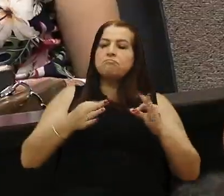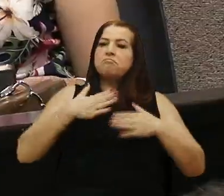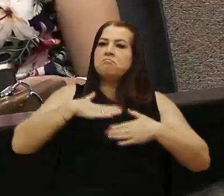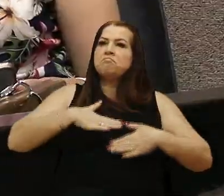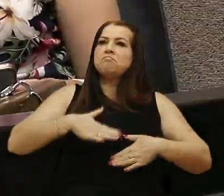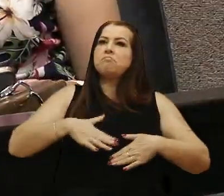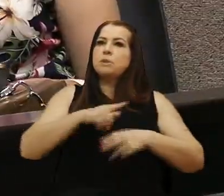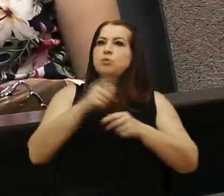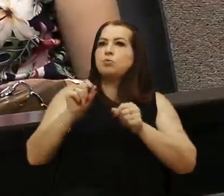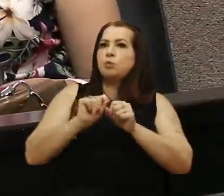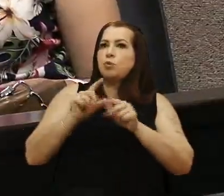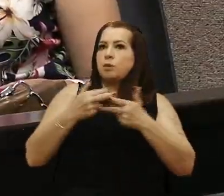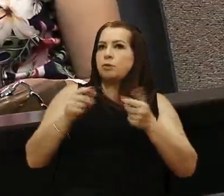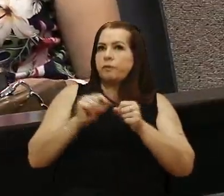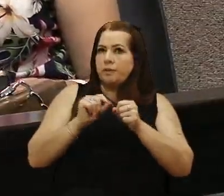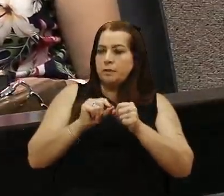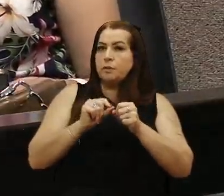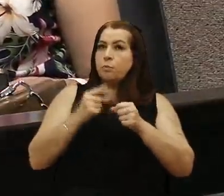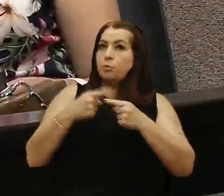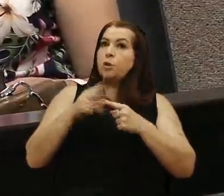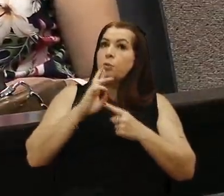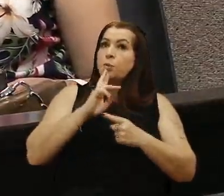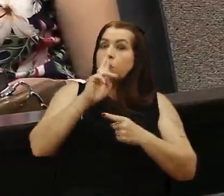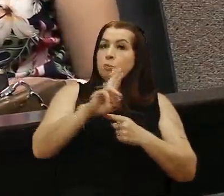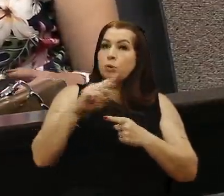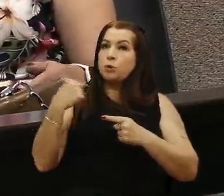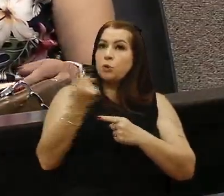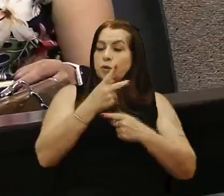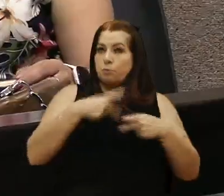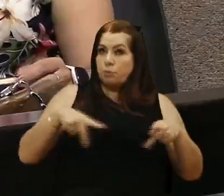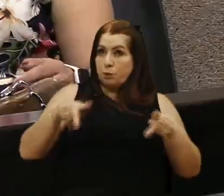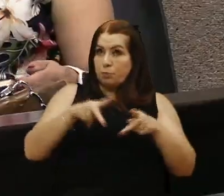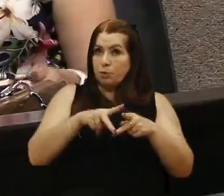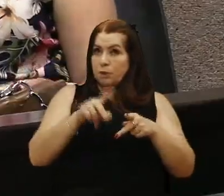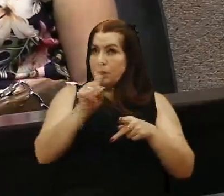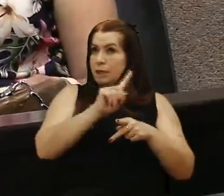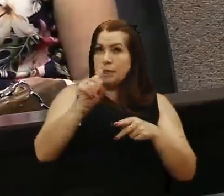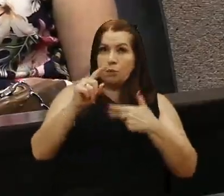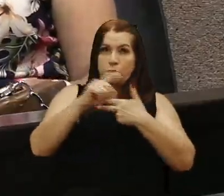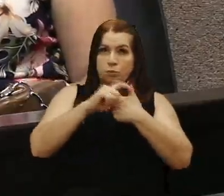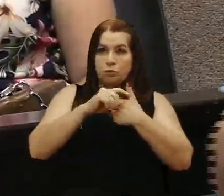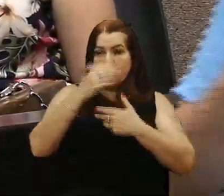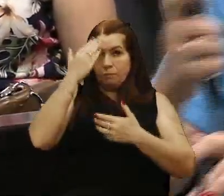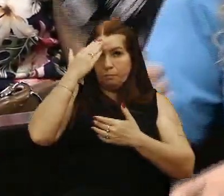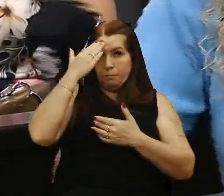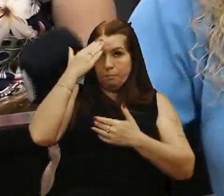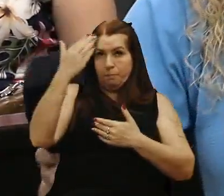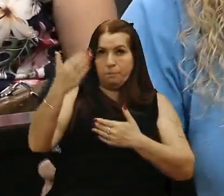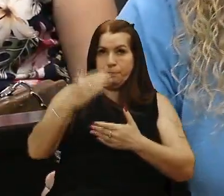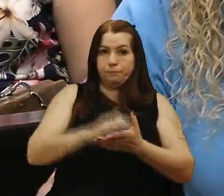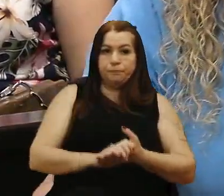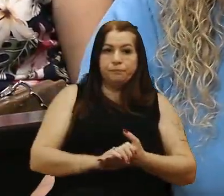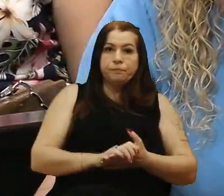tranquila dos atos que eu estou fazendo, porque eu respondo à nossa população e não ao Executivo. Muito obrigada. Obrigado, vereador.